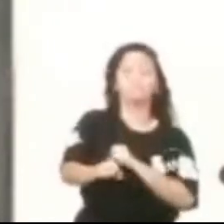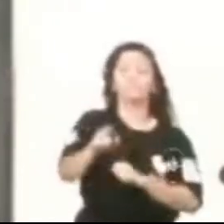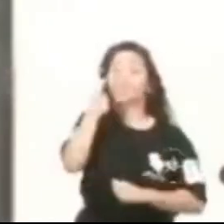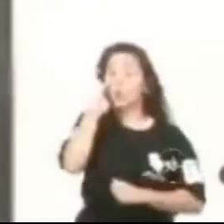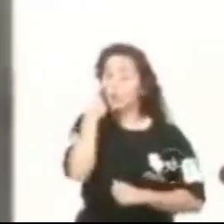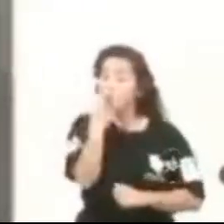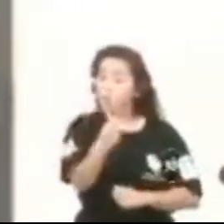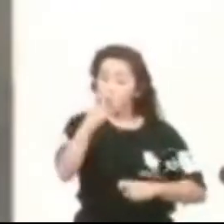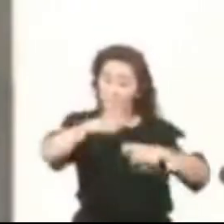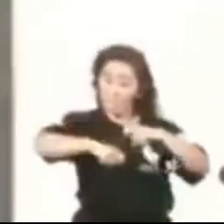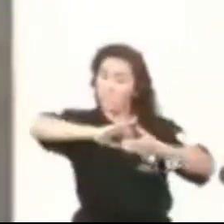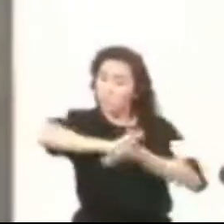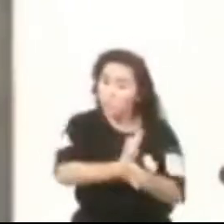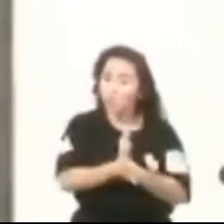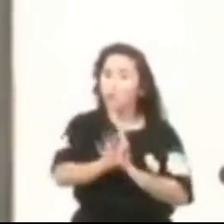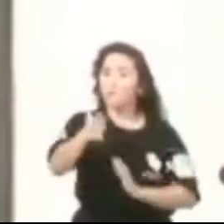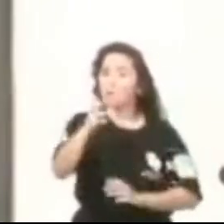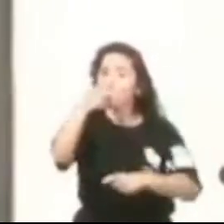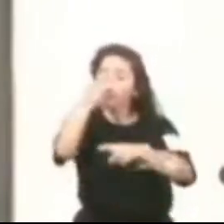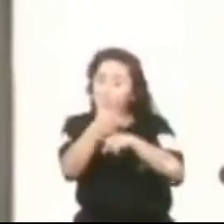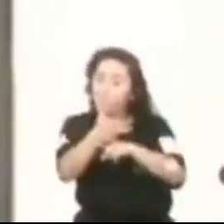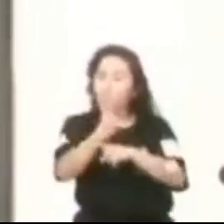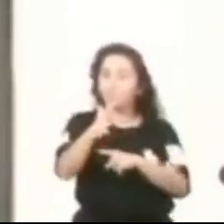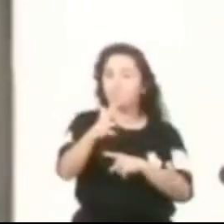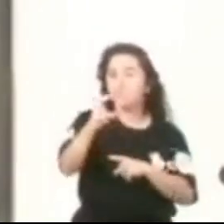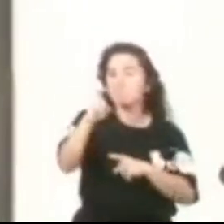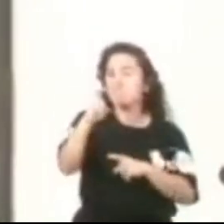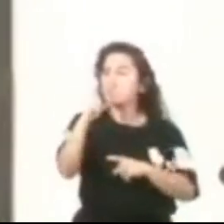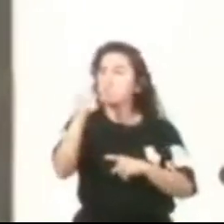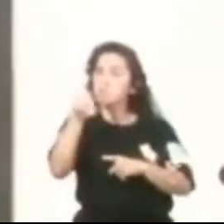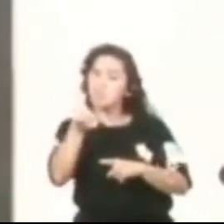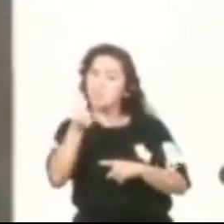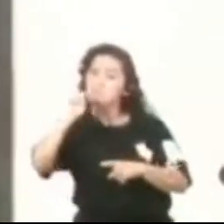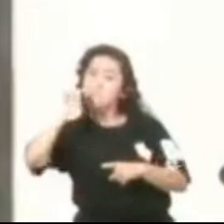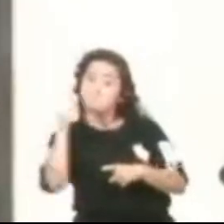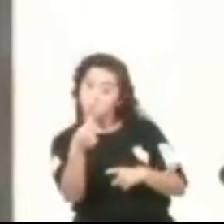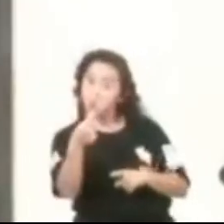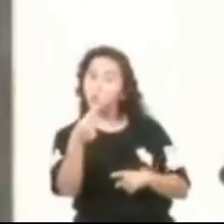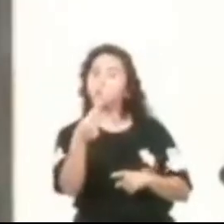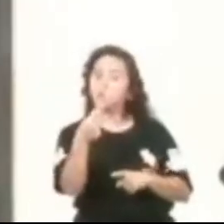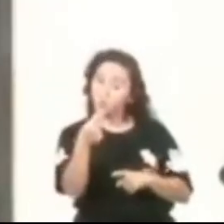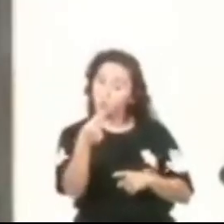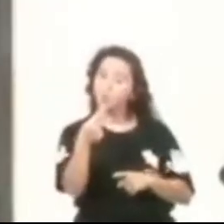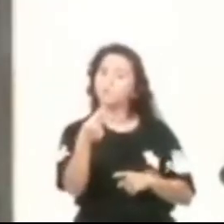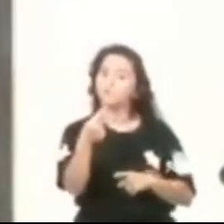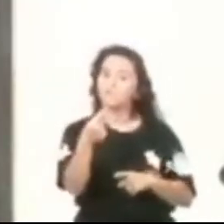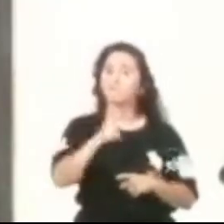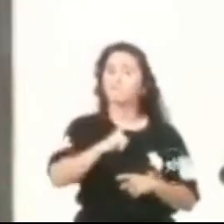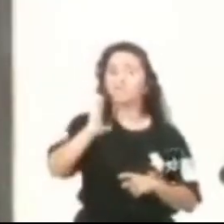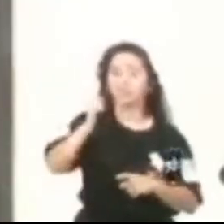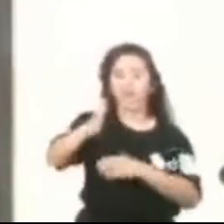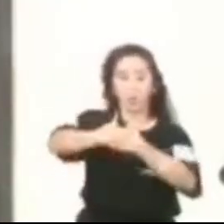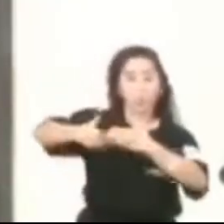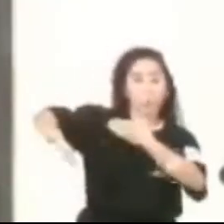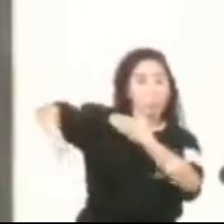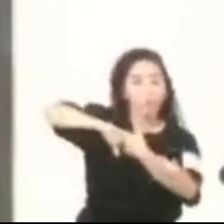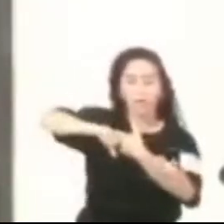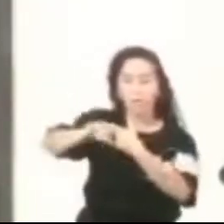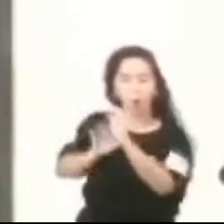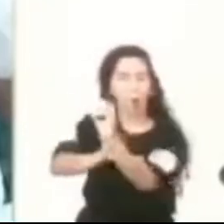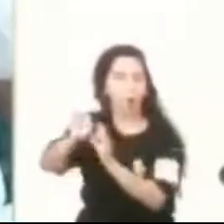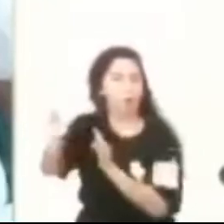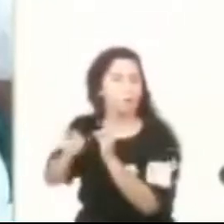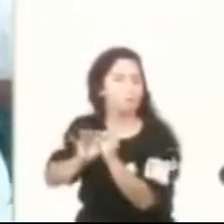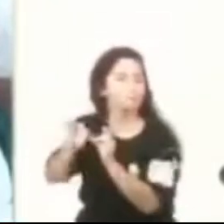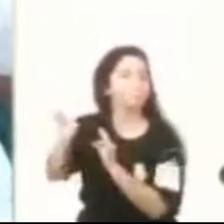estupro de crianças custa entre 50 e 100 mil reais. Tem um crime organizado envolvido nisso.